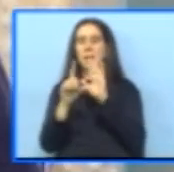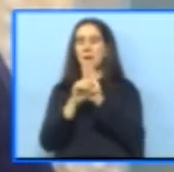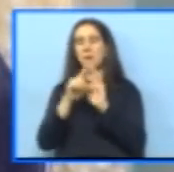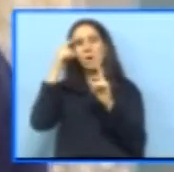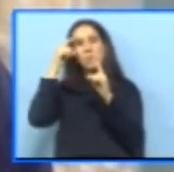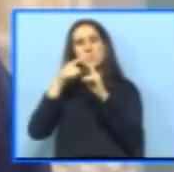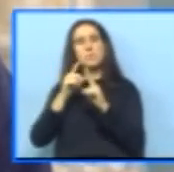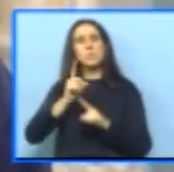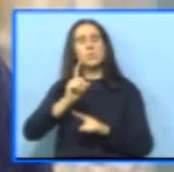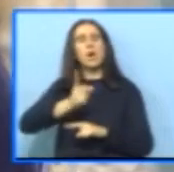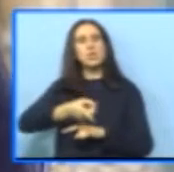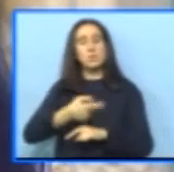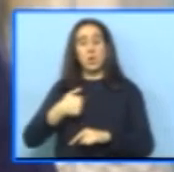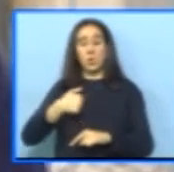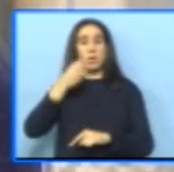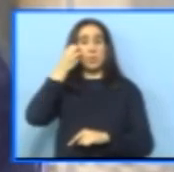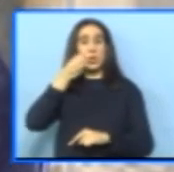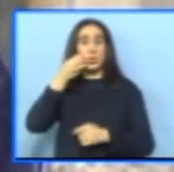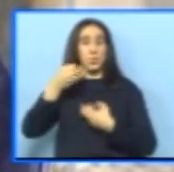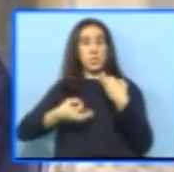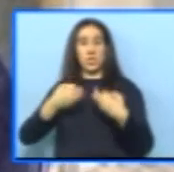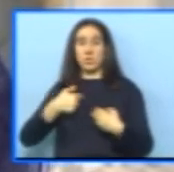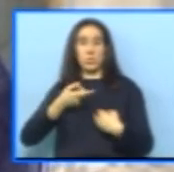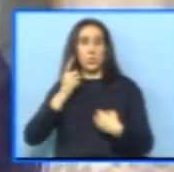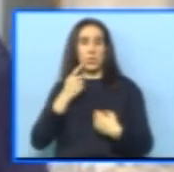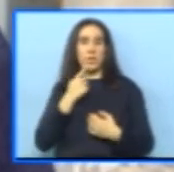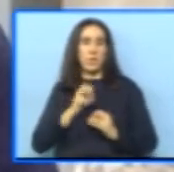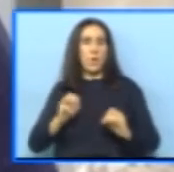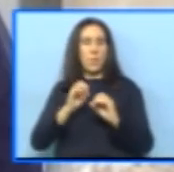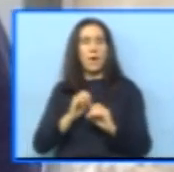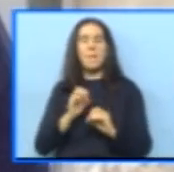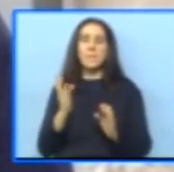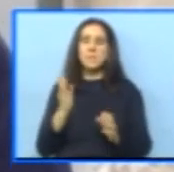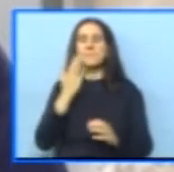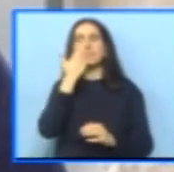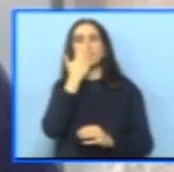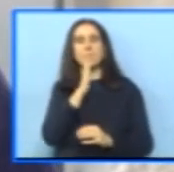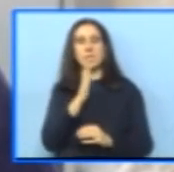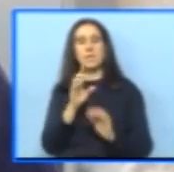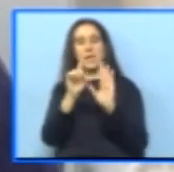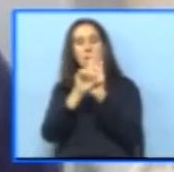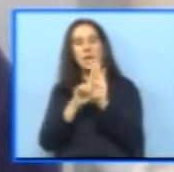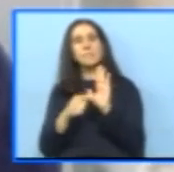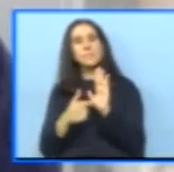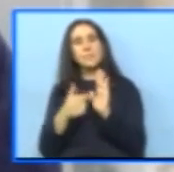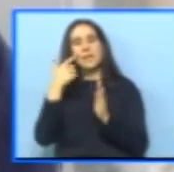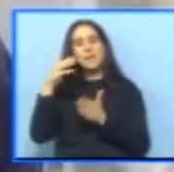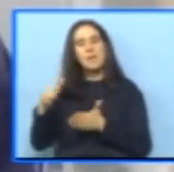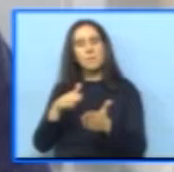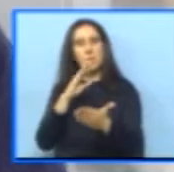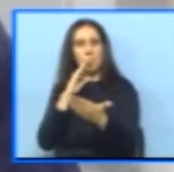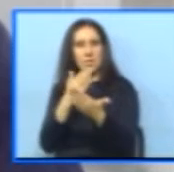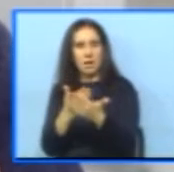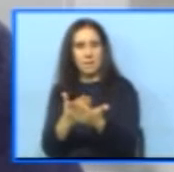sou jurista, mas parece-me que as leis são feitas para sinalizar um caminho. E, portanto, a